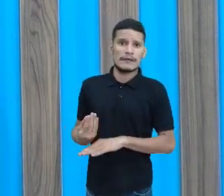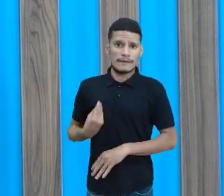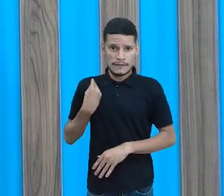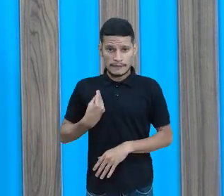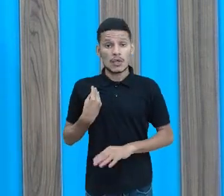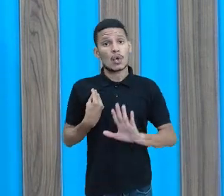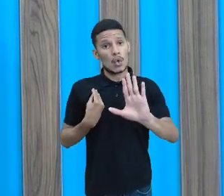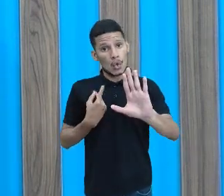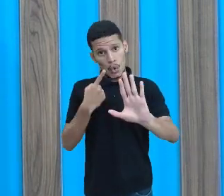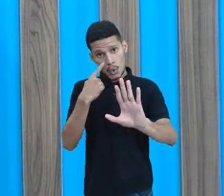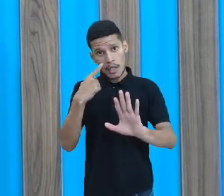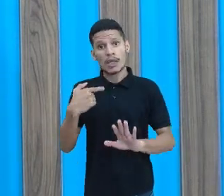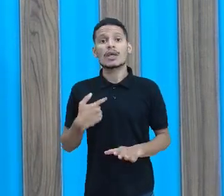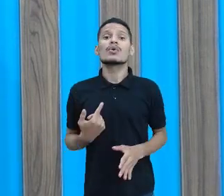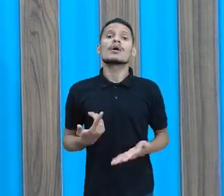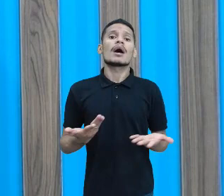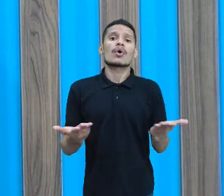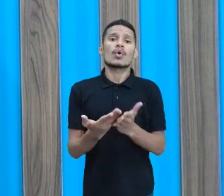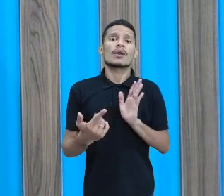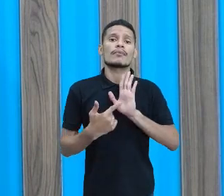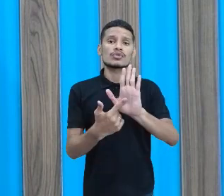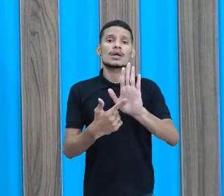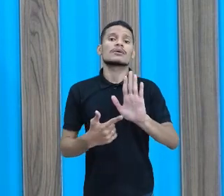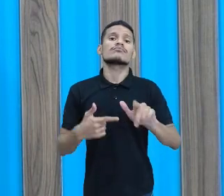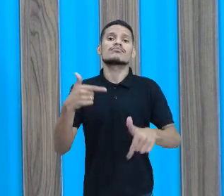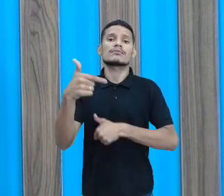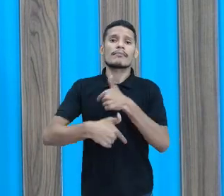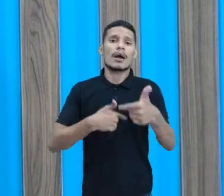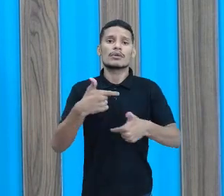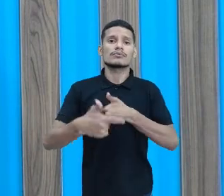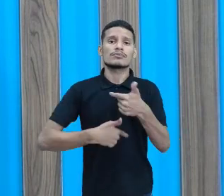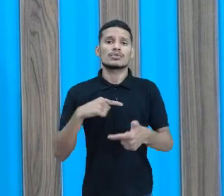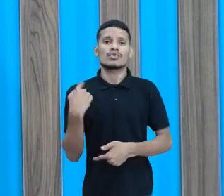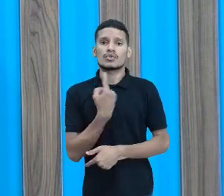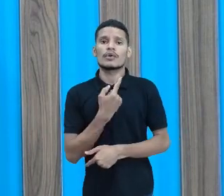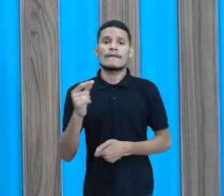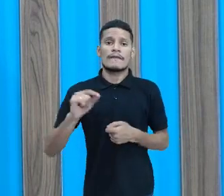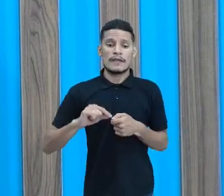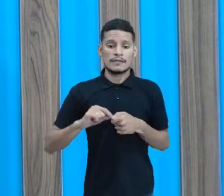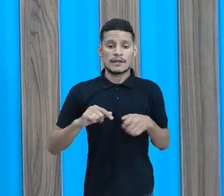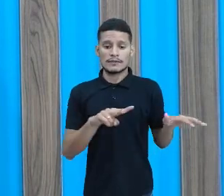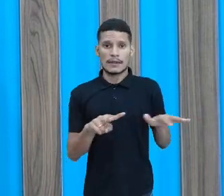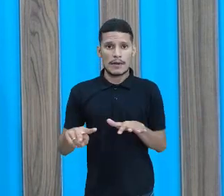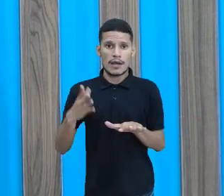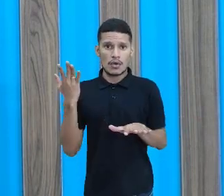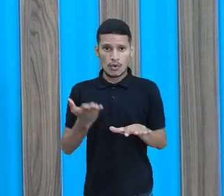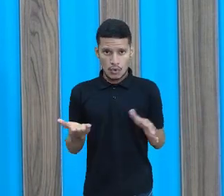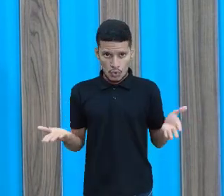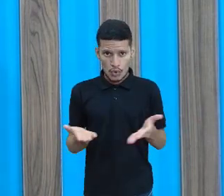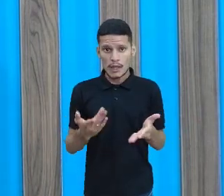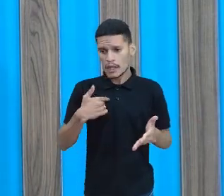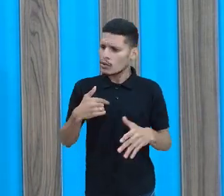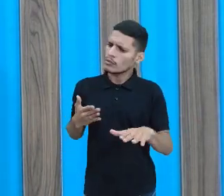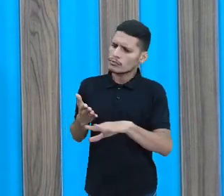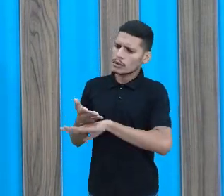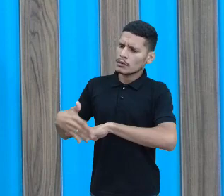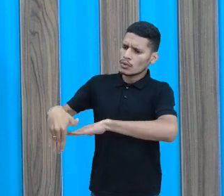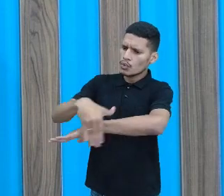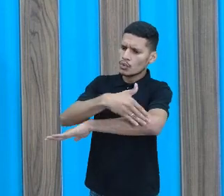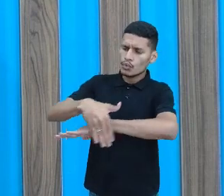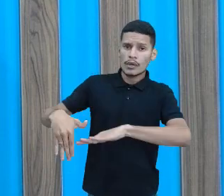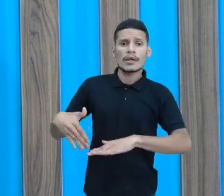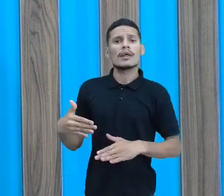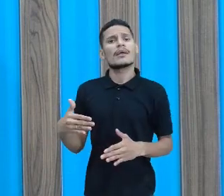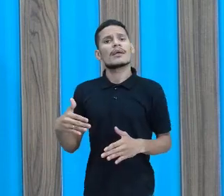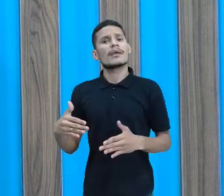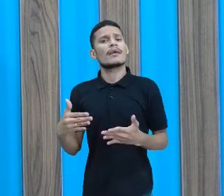vocês um trabalho que nós fizemos essa semana. Eu andei um pouco pelas ruas do Recife e